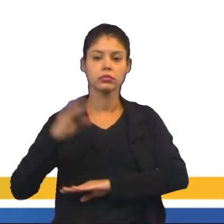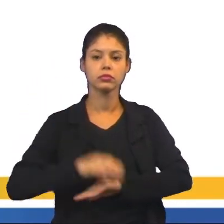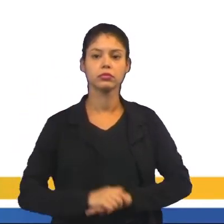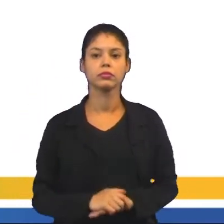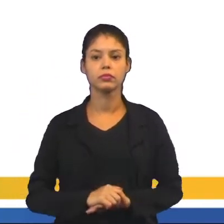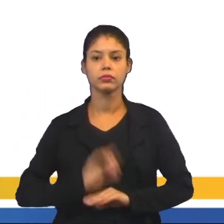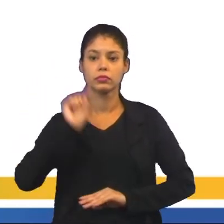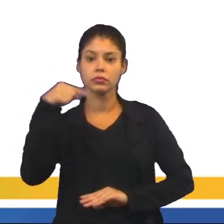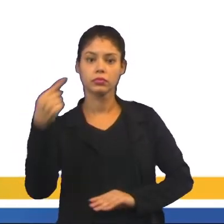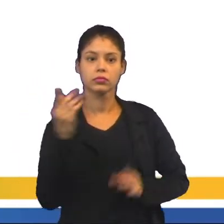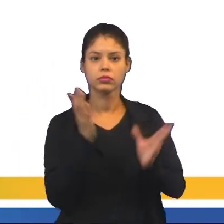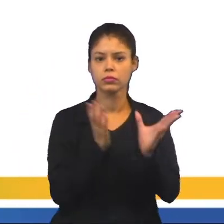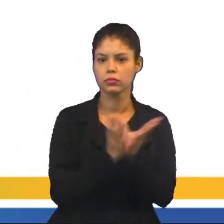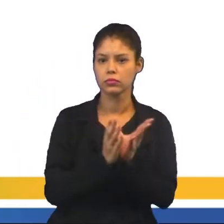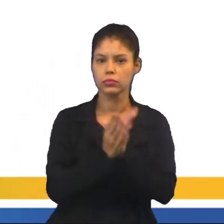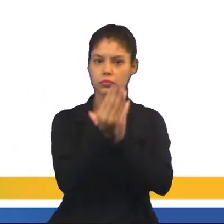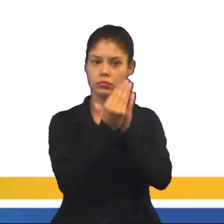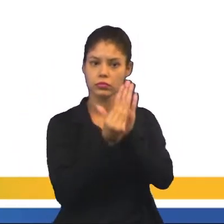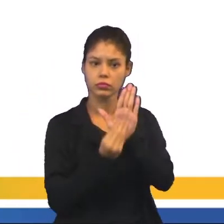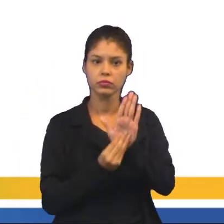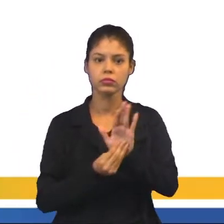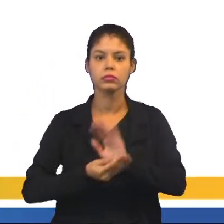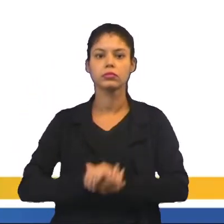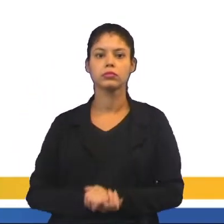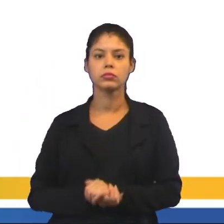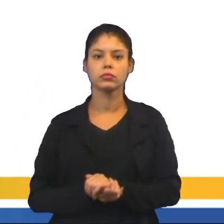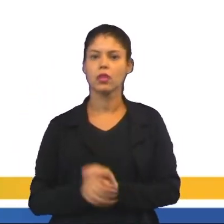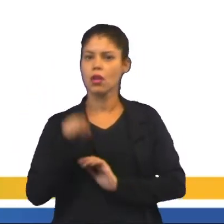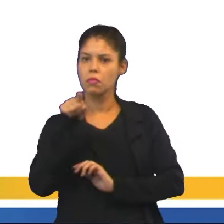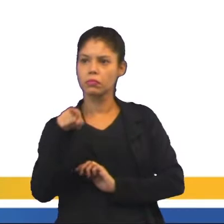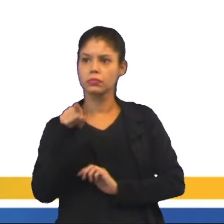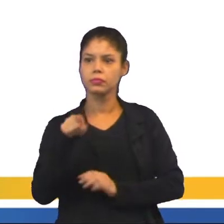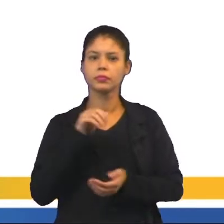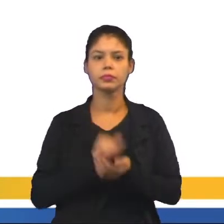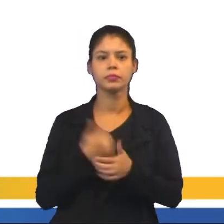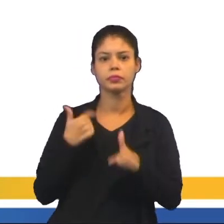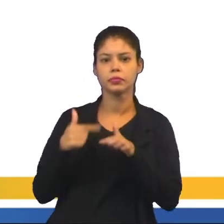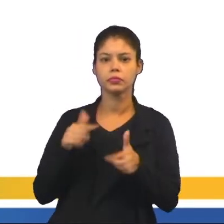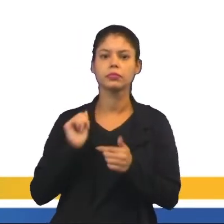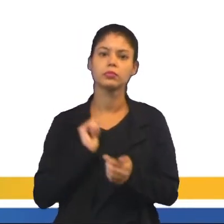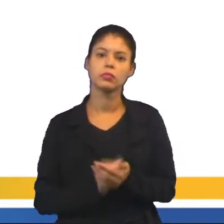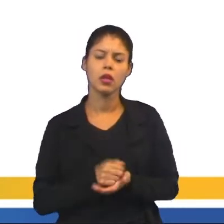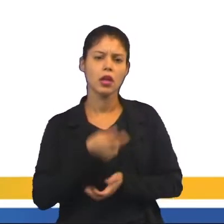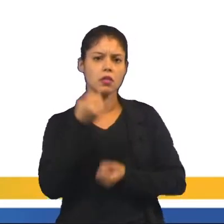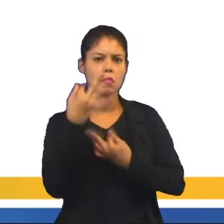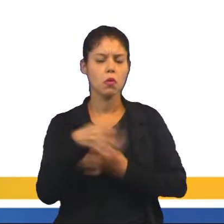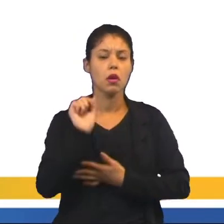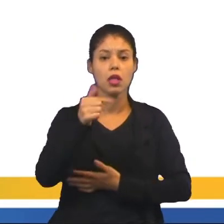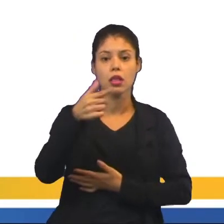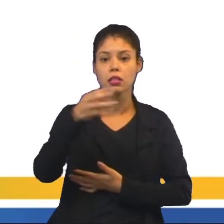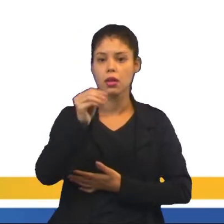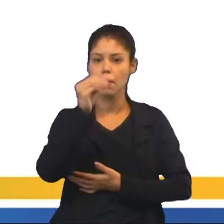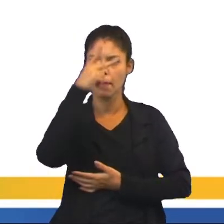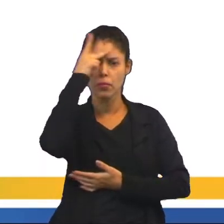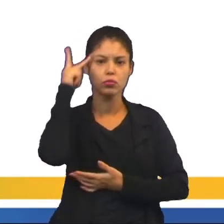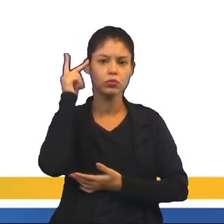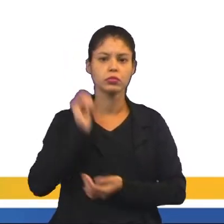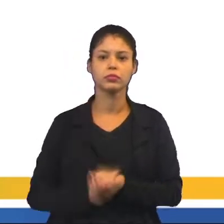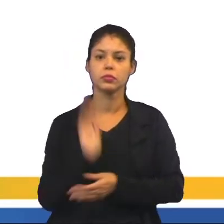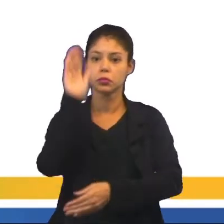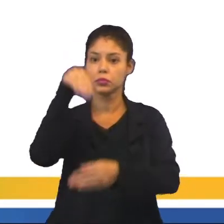C. Depois da coleta de dados, esse funcionário constatou que 70